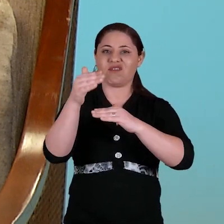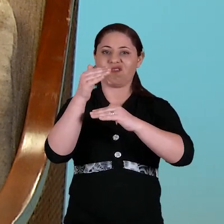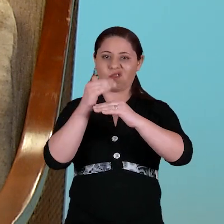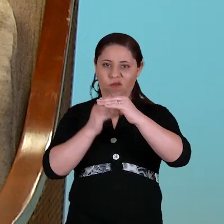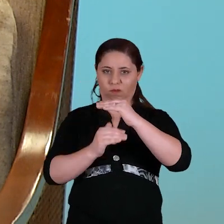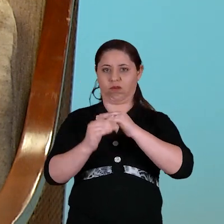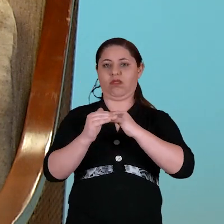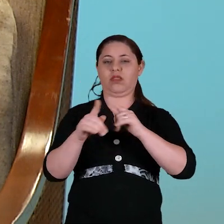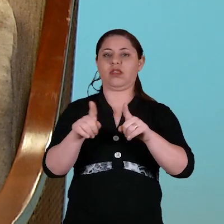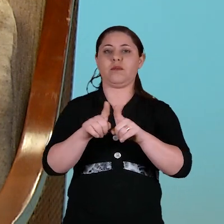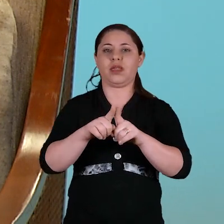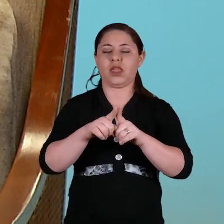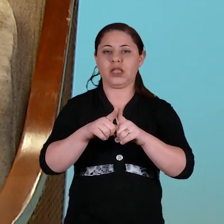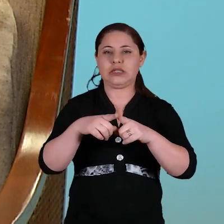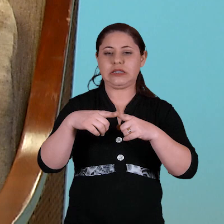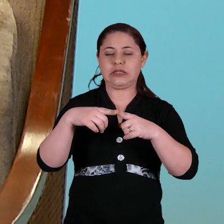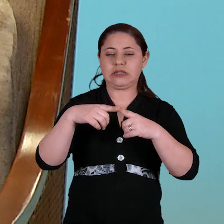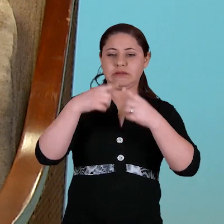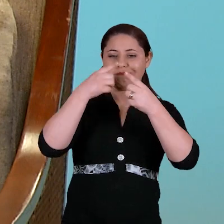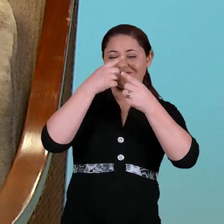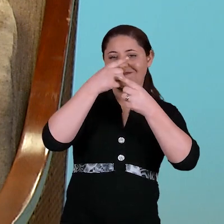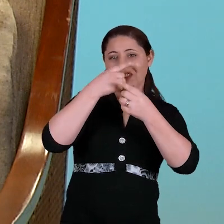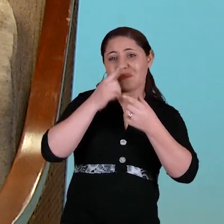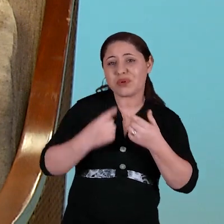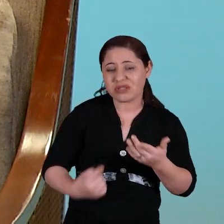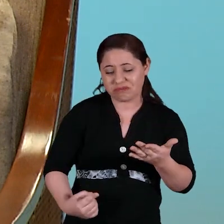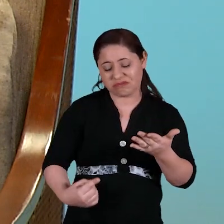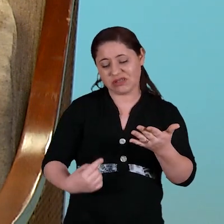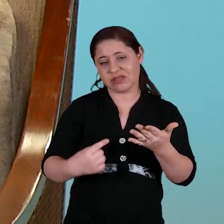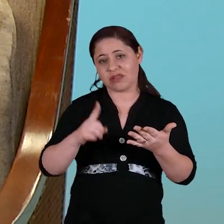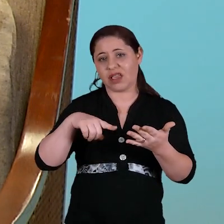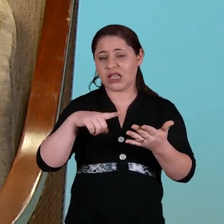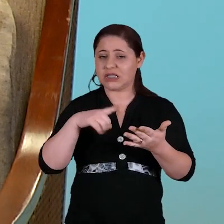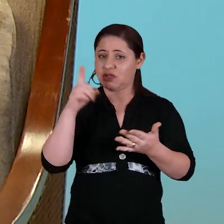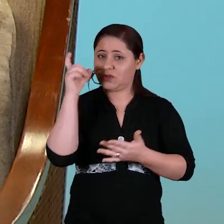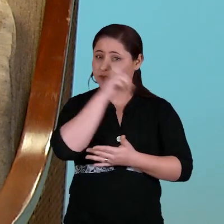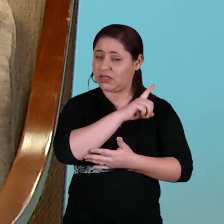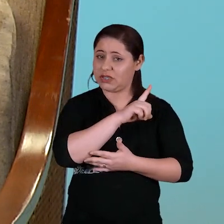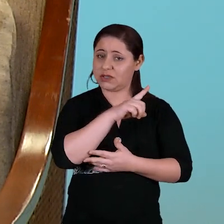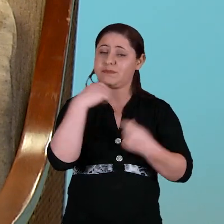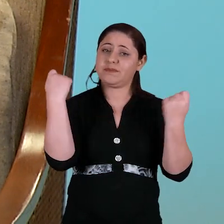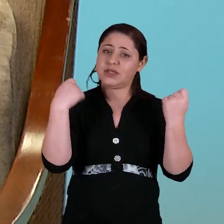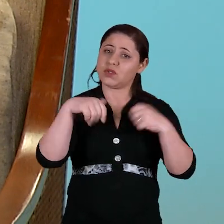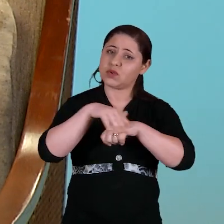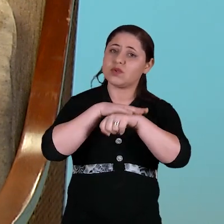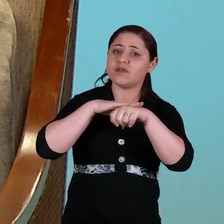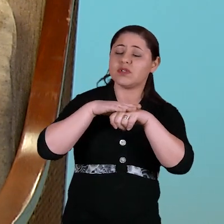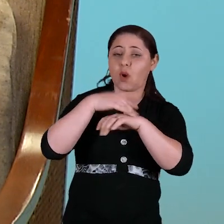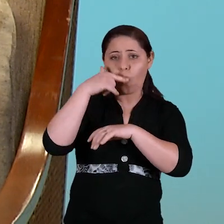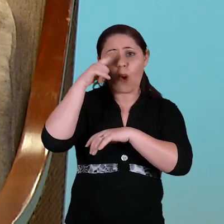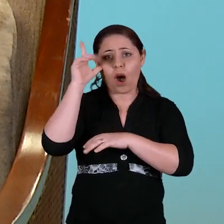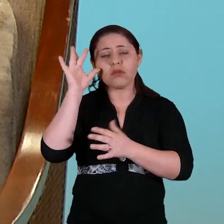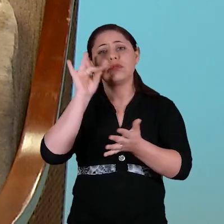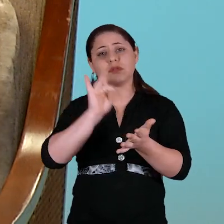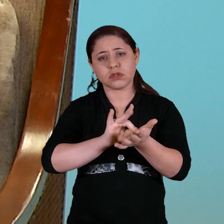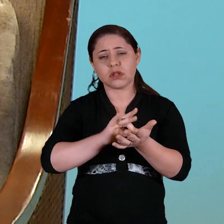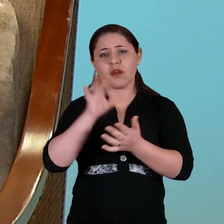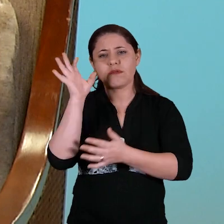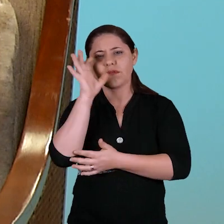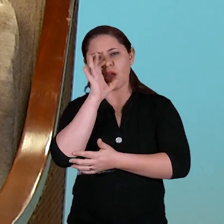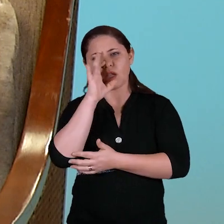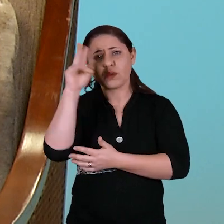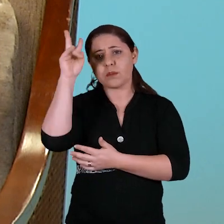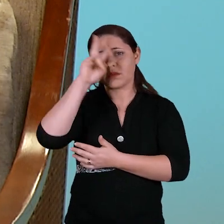alguns depoimentos bem pesados, assim, e que a gente tem que conversar. Por exemplo, ontem mesmo eu estava vendo